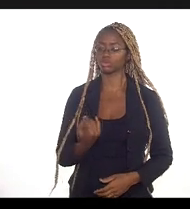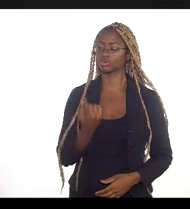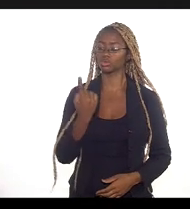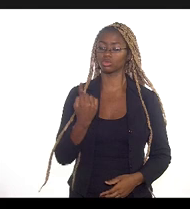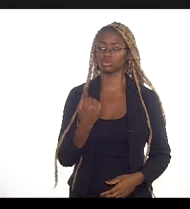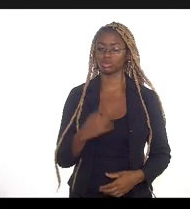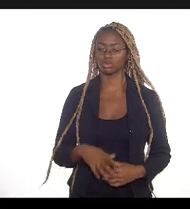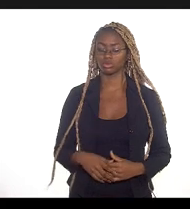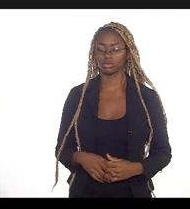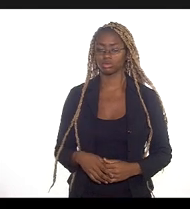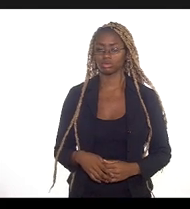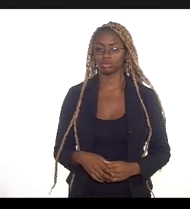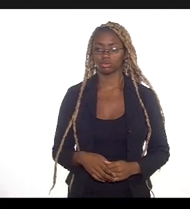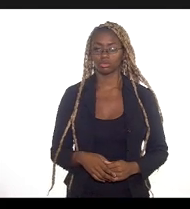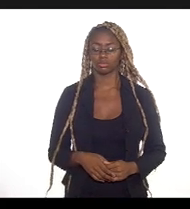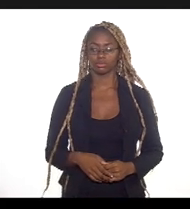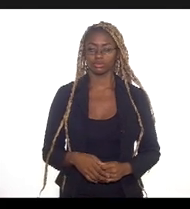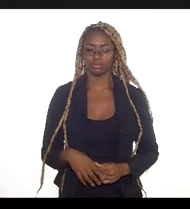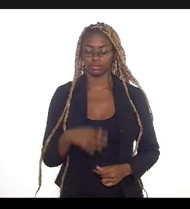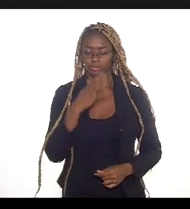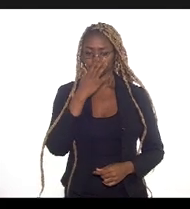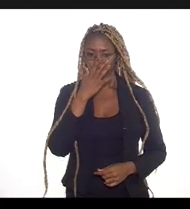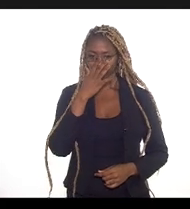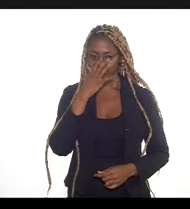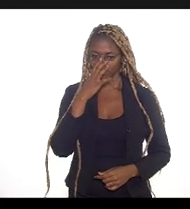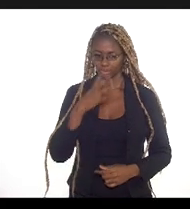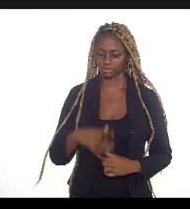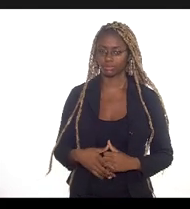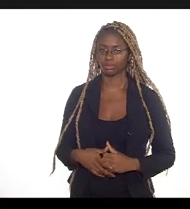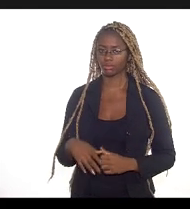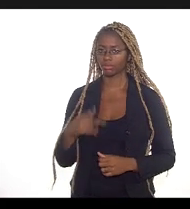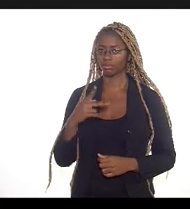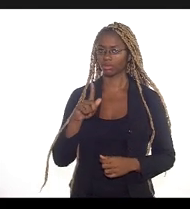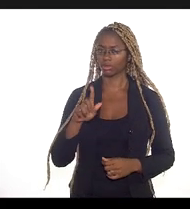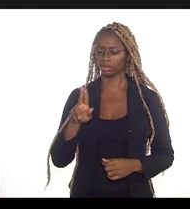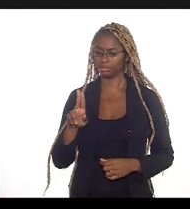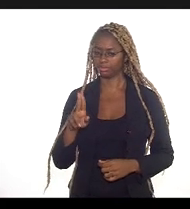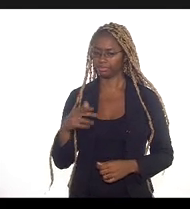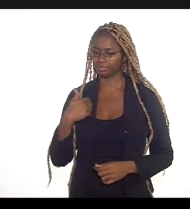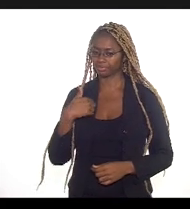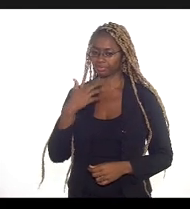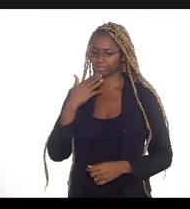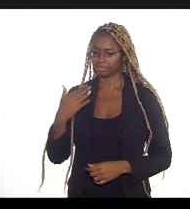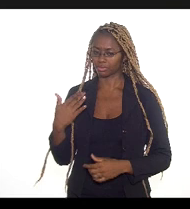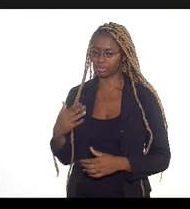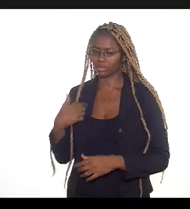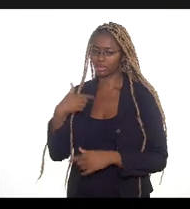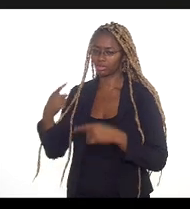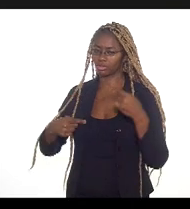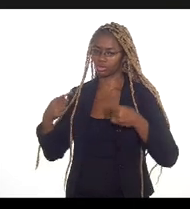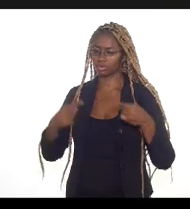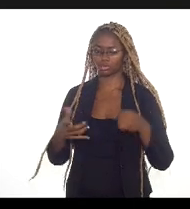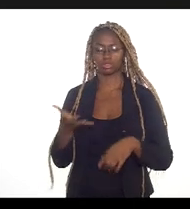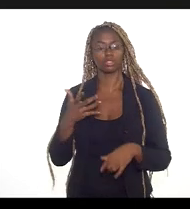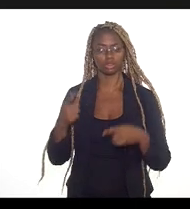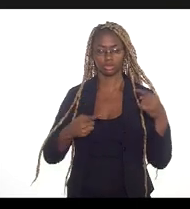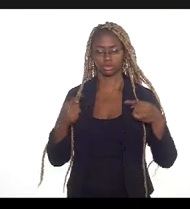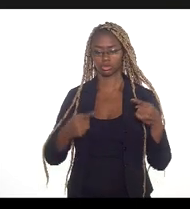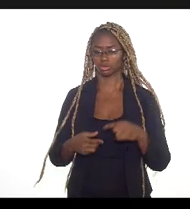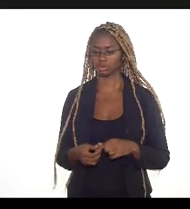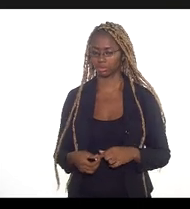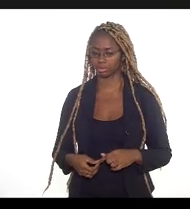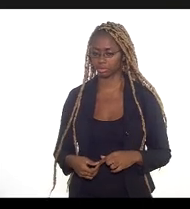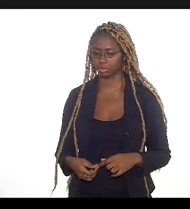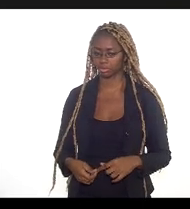presidente. Presidente, pedir ao pessoal do PSL. Então, deixa o Quiroploc encaminhar e Vossa Excelência, por favor, me inscrever para discutir, presidente.